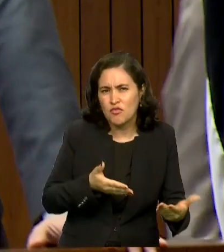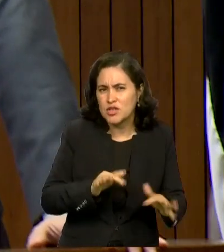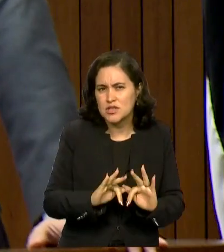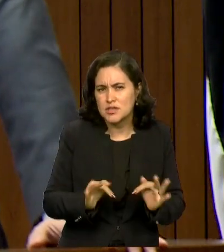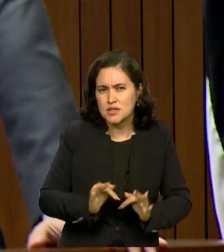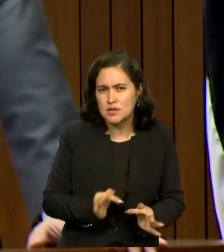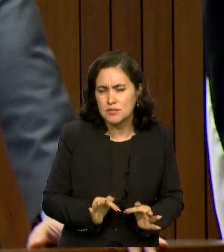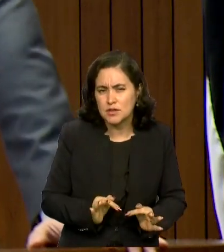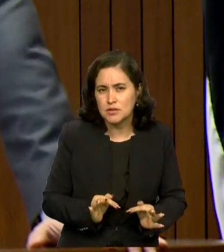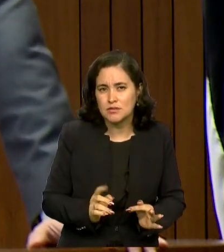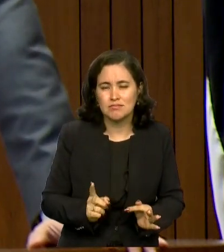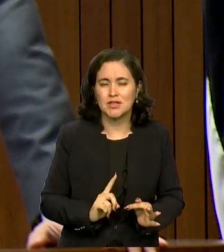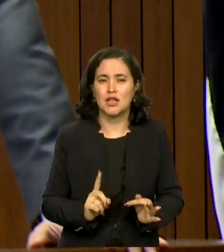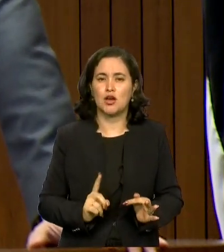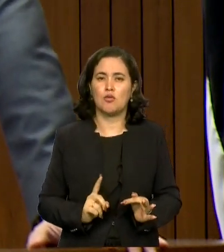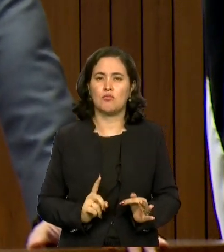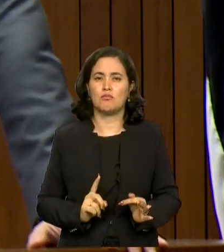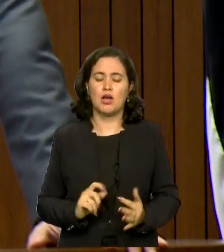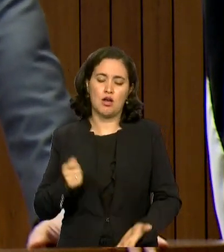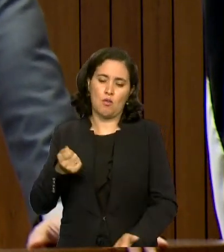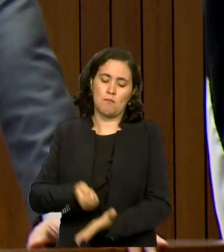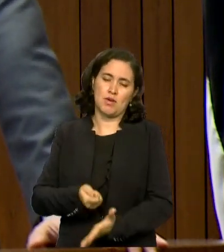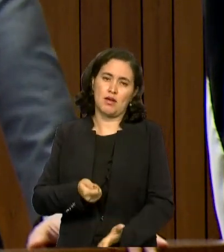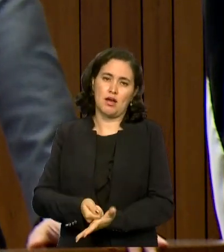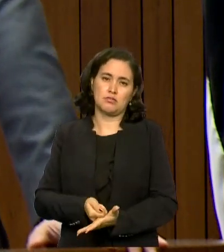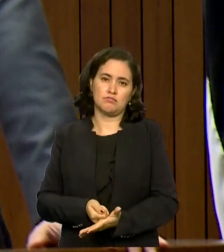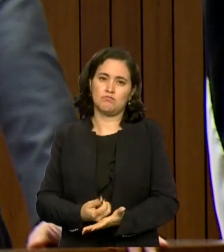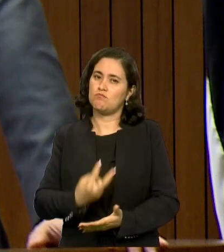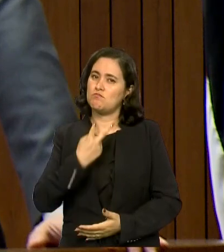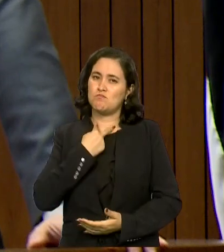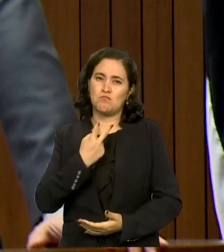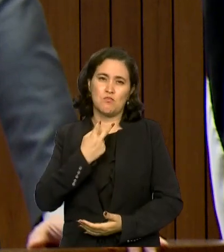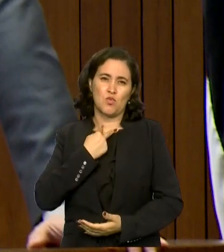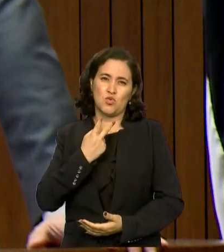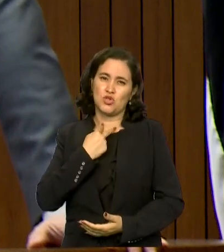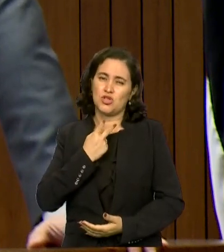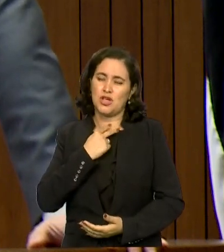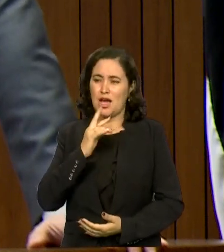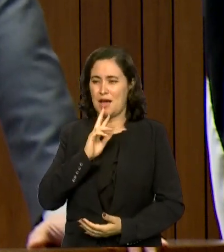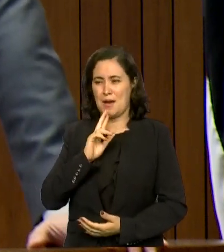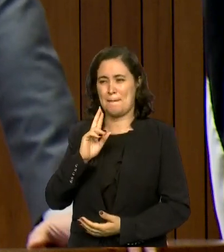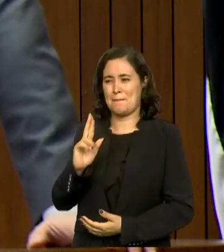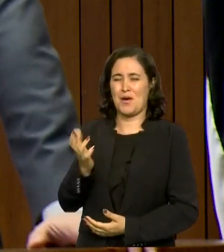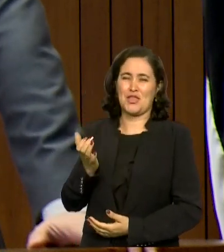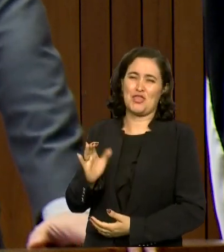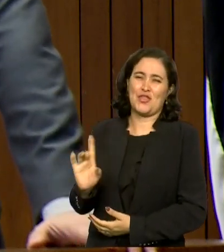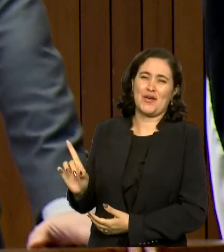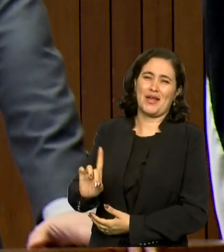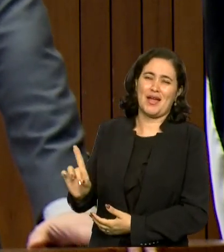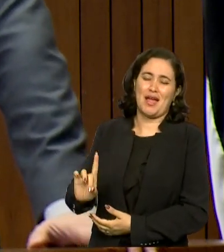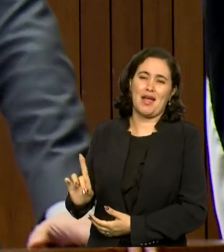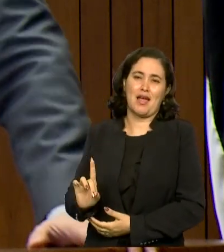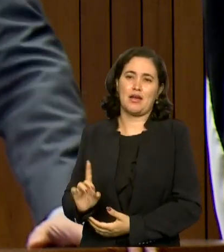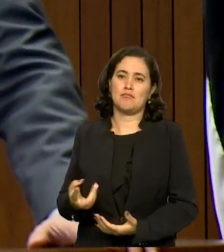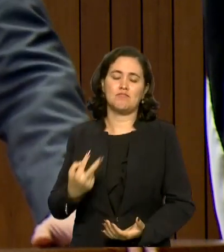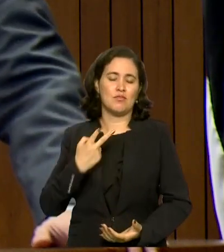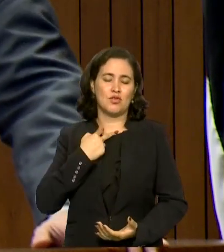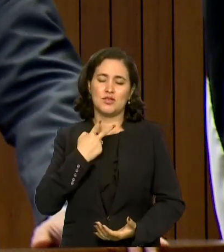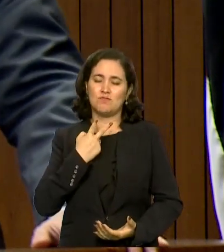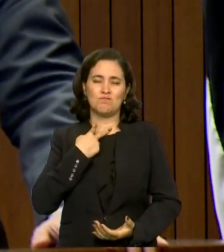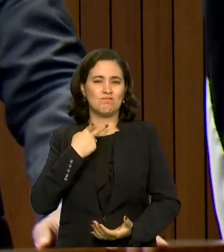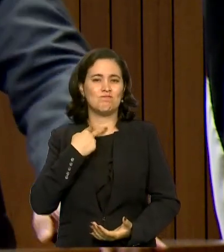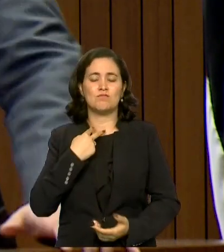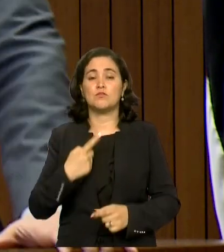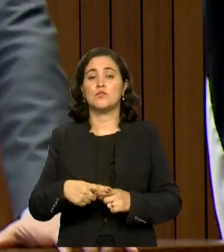tratava isto sim de uma convocação. Eu não podia recusar aquele governador eleito, o nosso senador Flávio Dino, o ministro Flávio